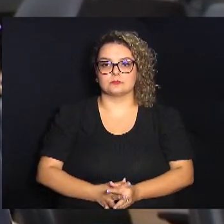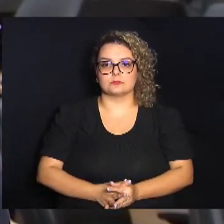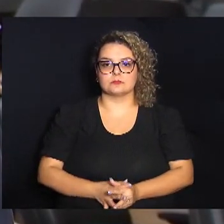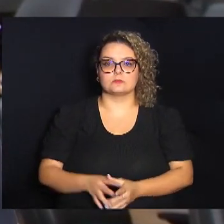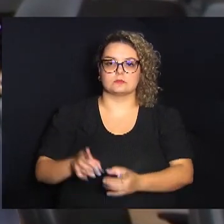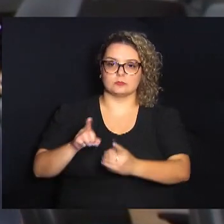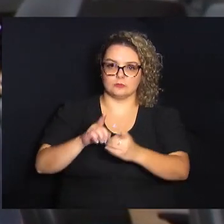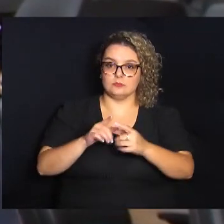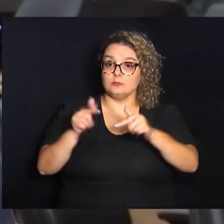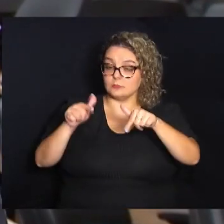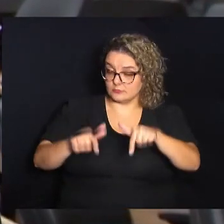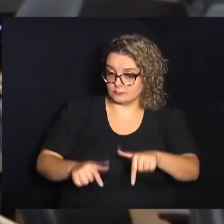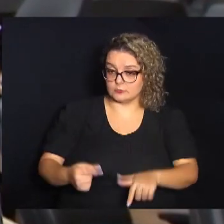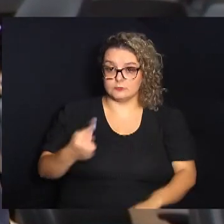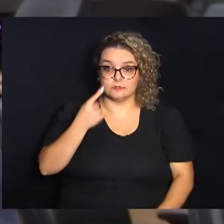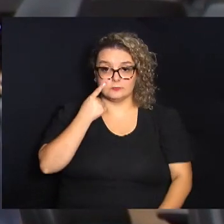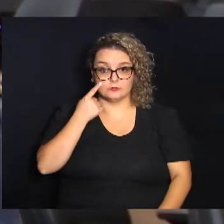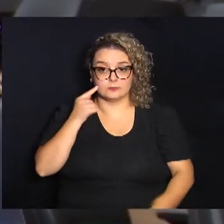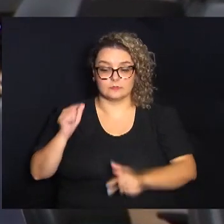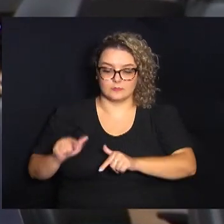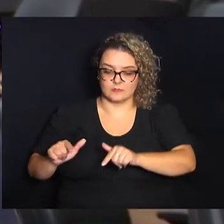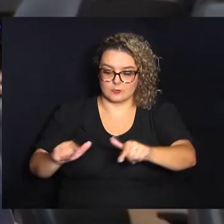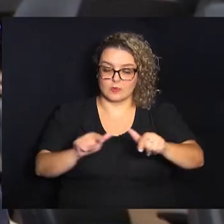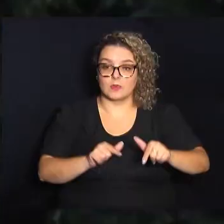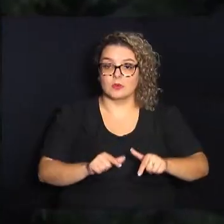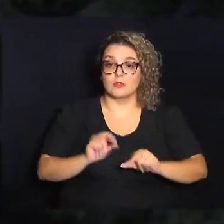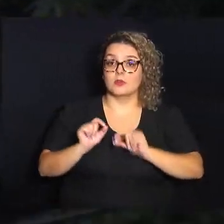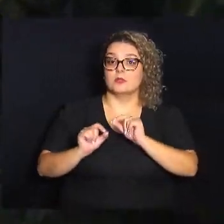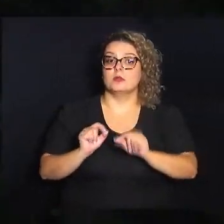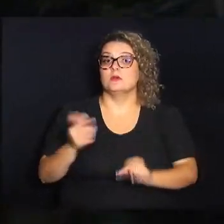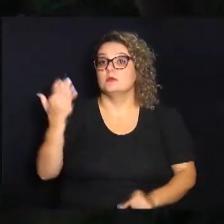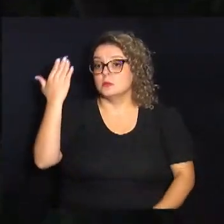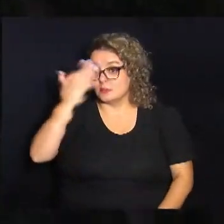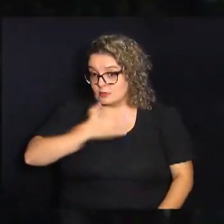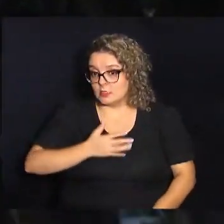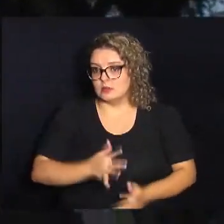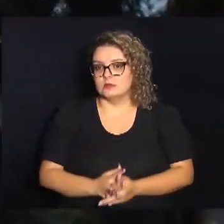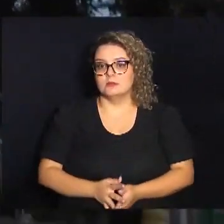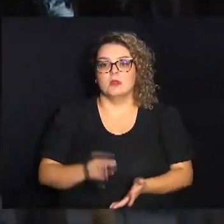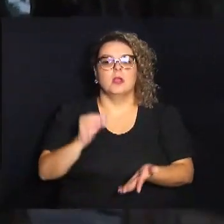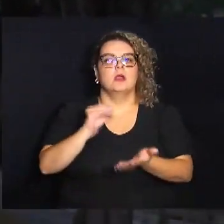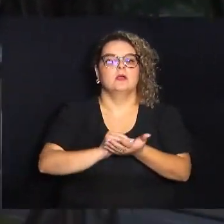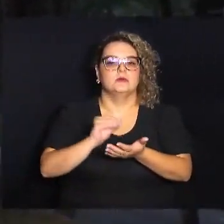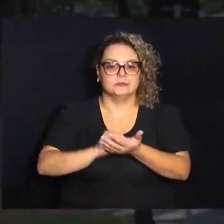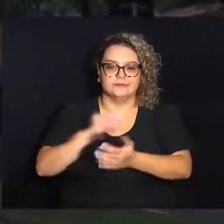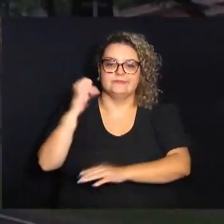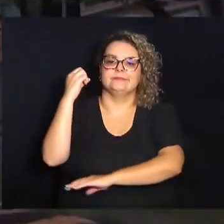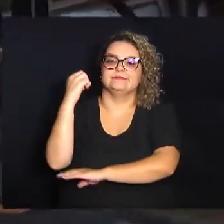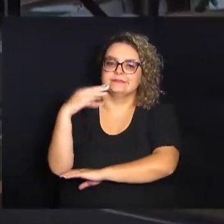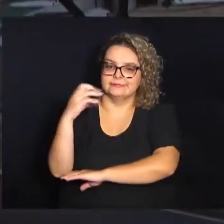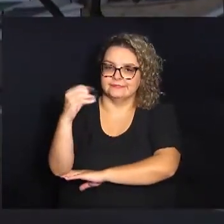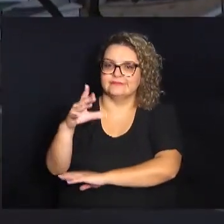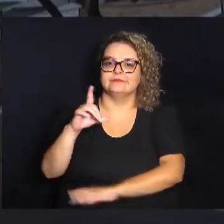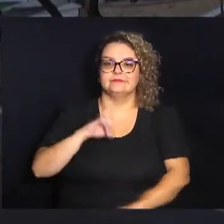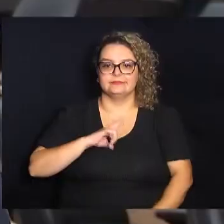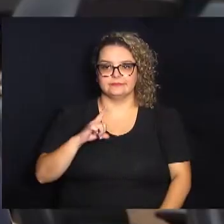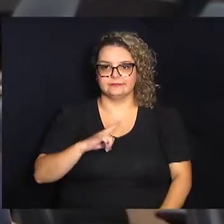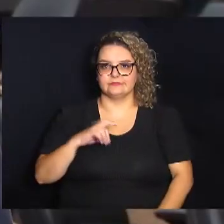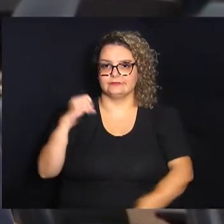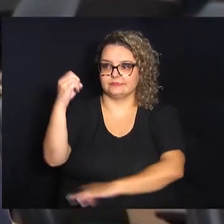atendimento in loco, né, dos espaços, e o que foi constatado? A falta de iluminação, né, nós temos lá aquela luz